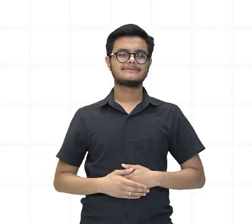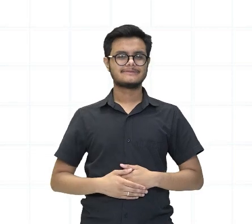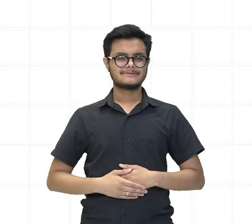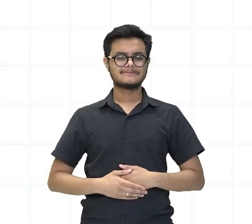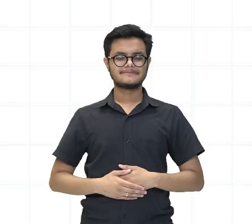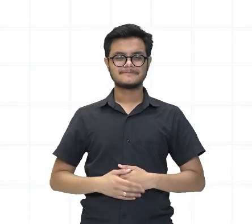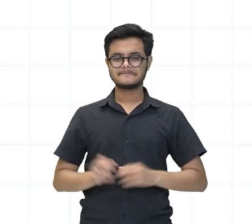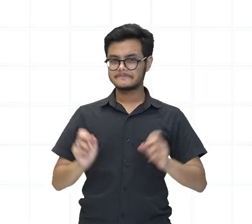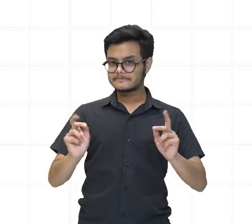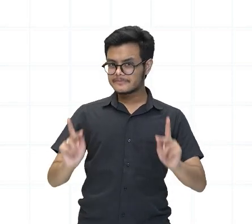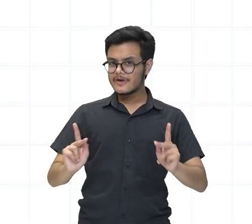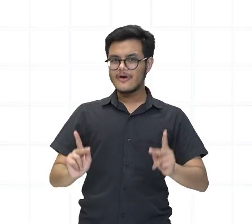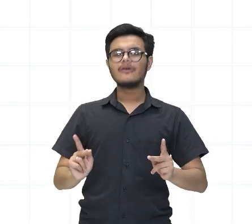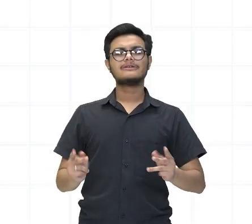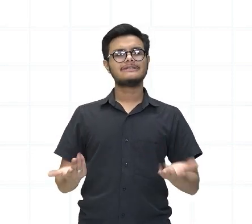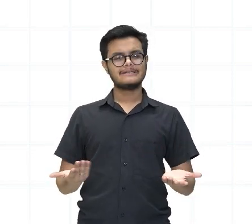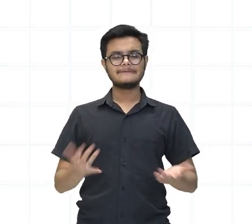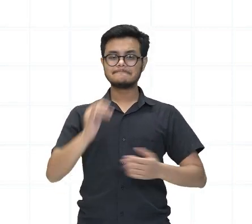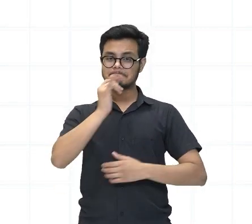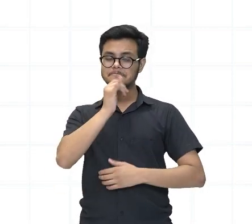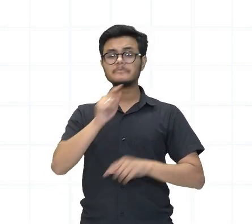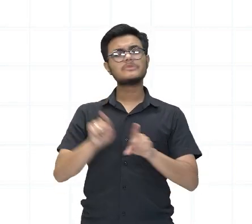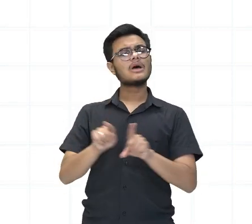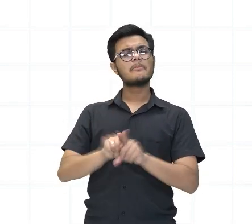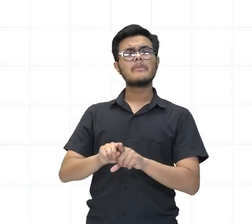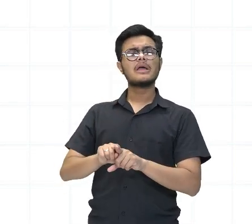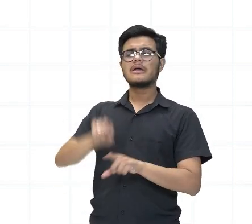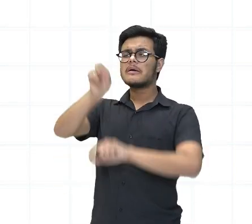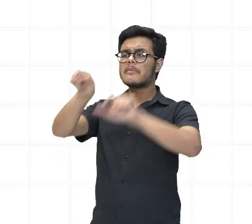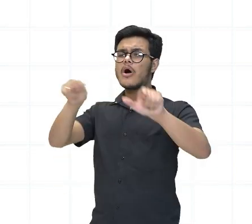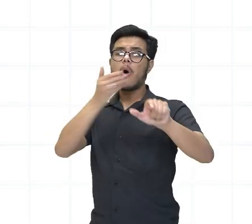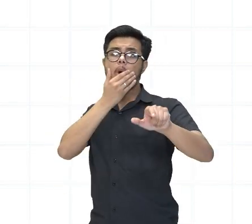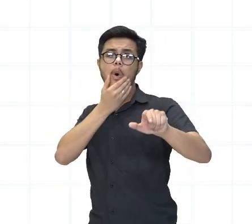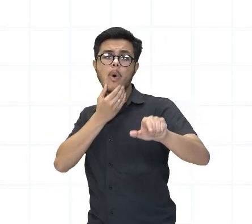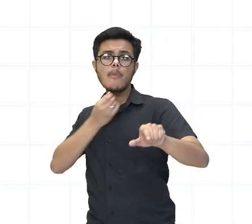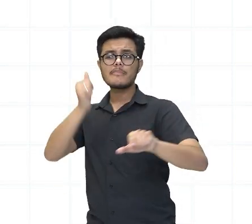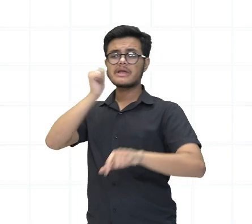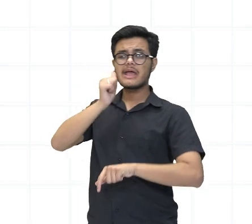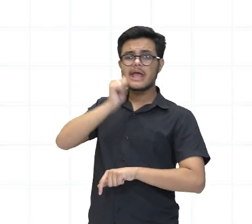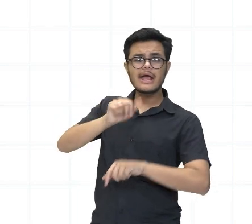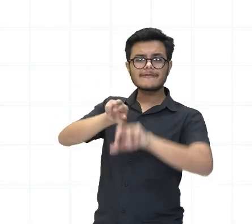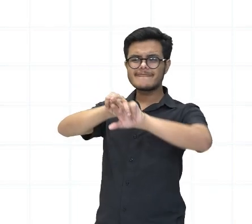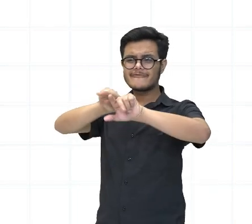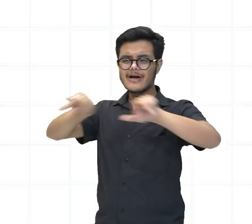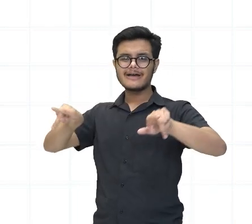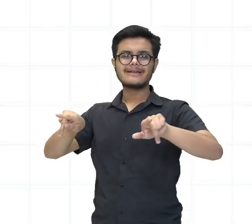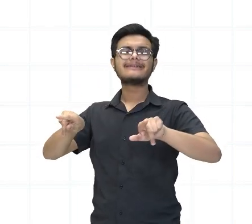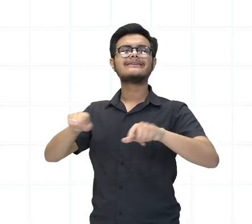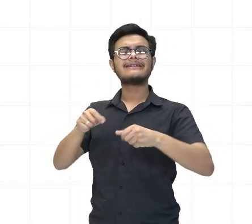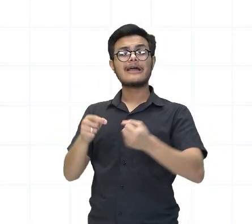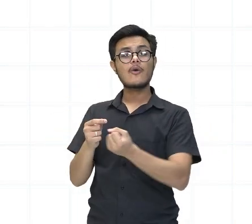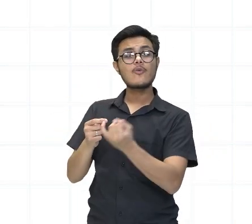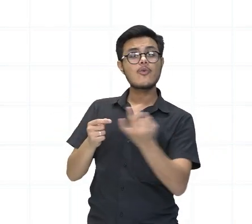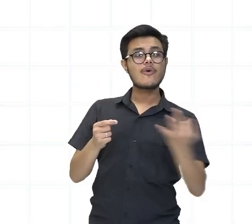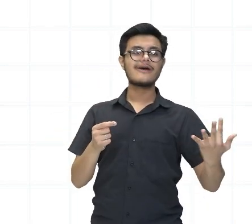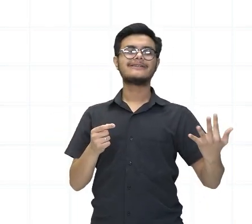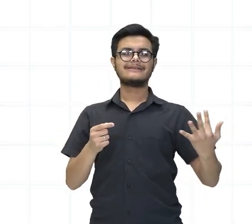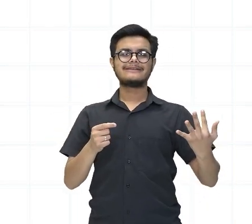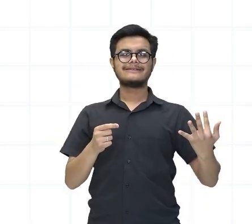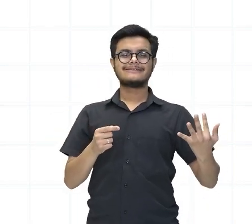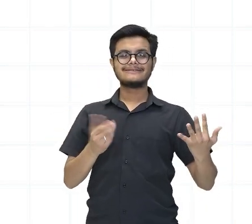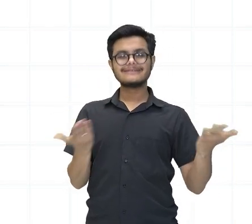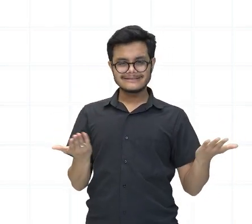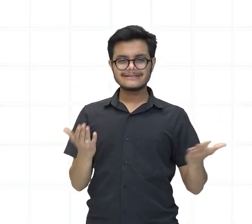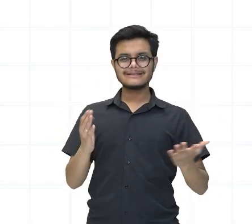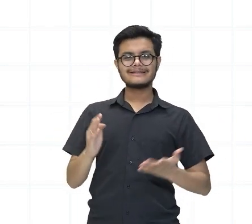terceira pessoa. Eu poderia substituir por eles ou elas. E é plural, porque eu estou falando de mais de um rio. E tudo isso eu